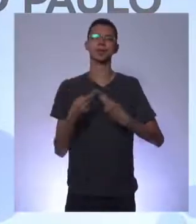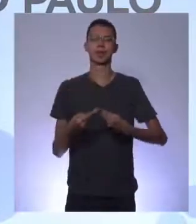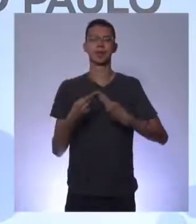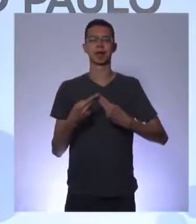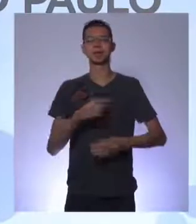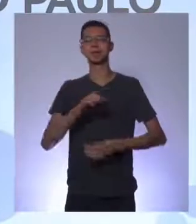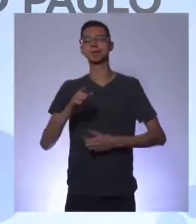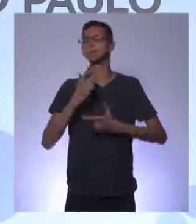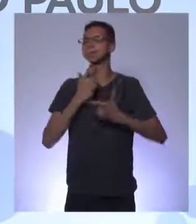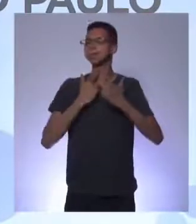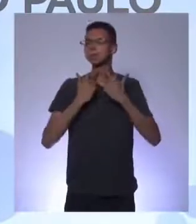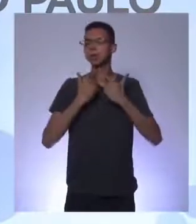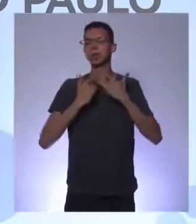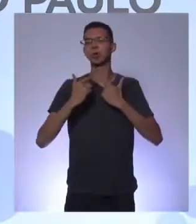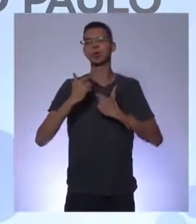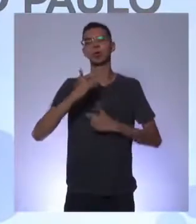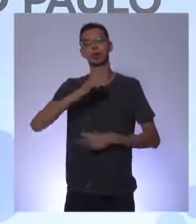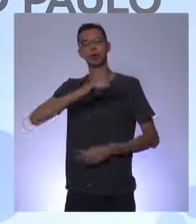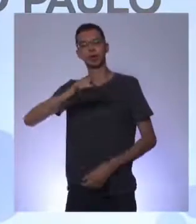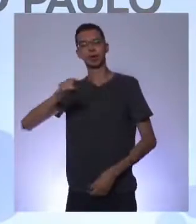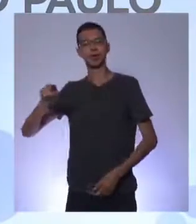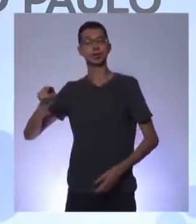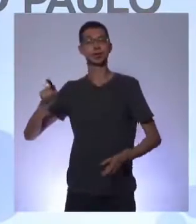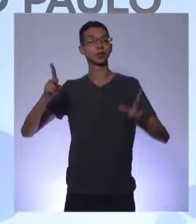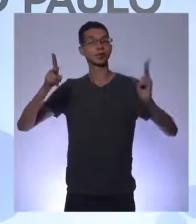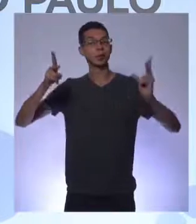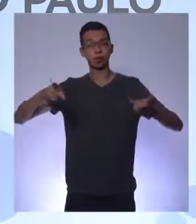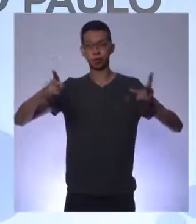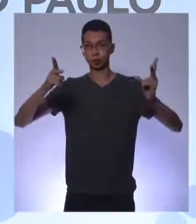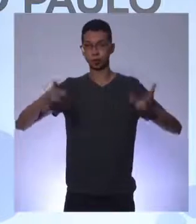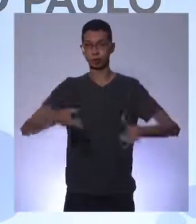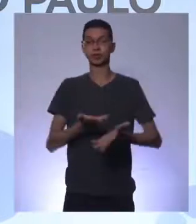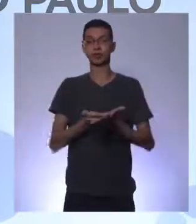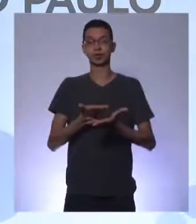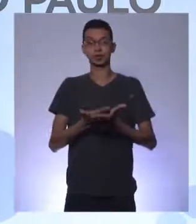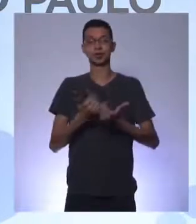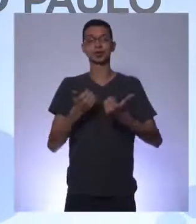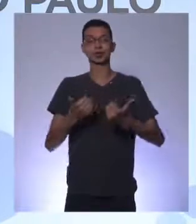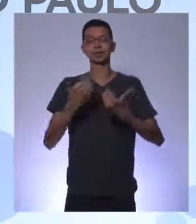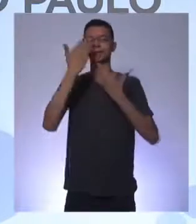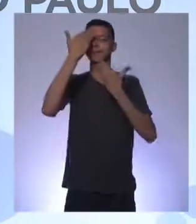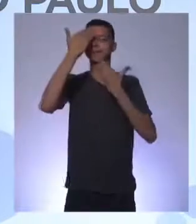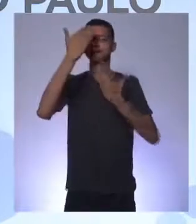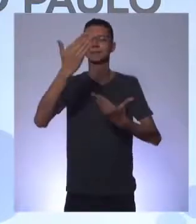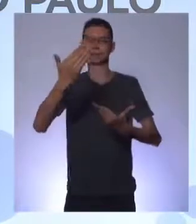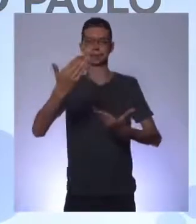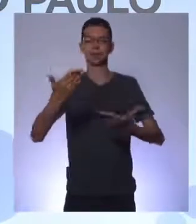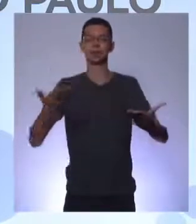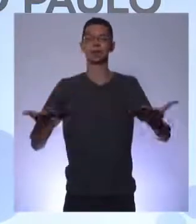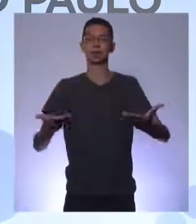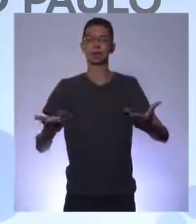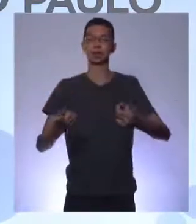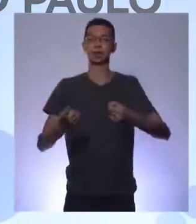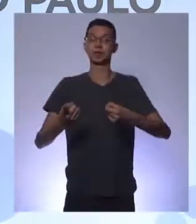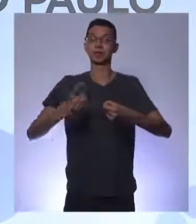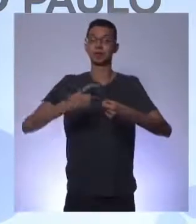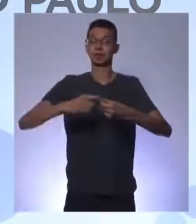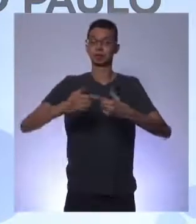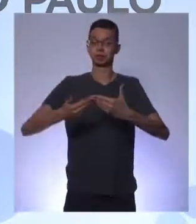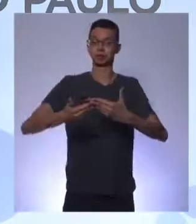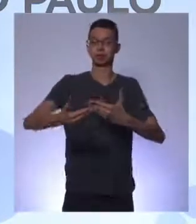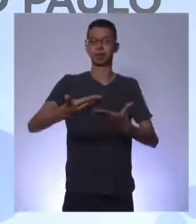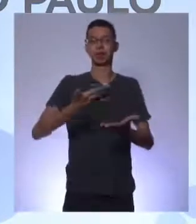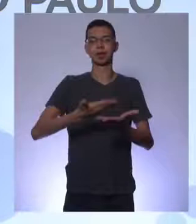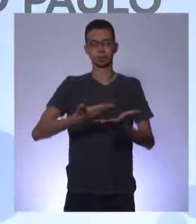a vontade aí dessa garotada continuar estudando e nós voltaremos aí com outras aulas, já